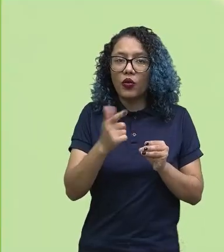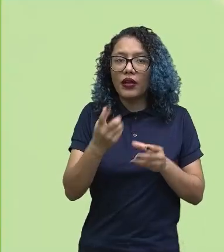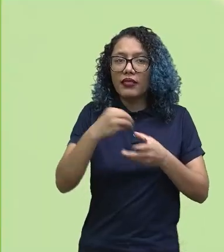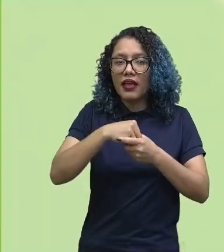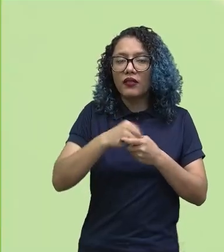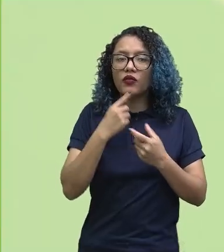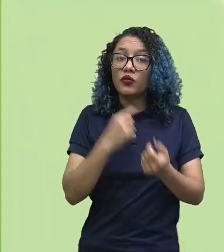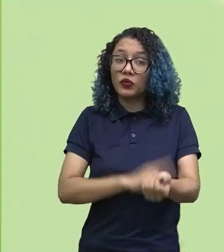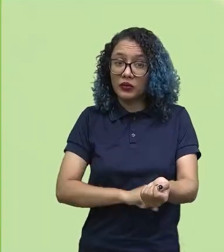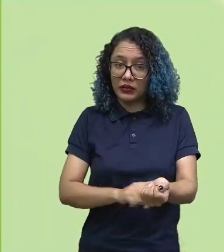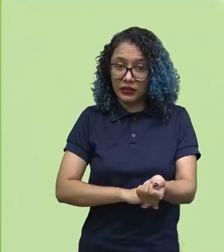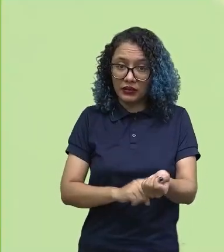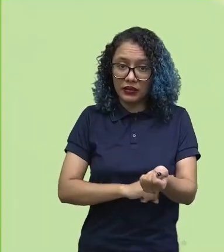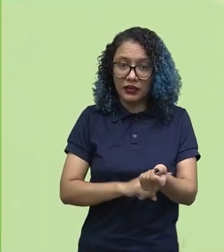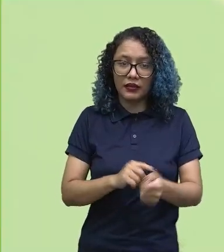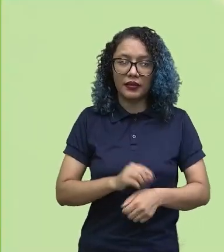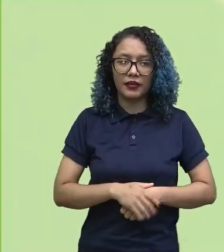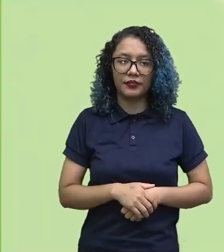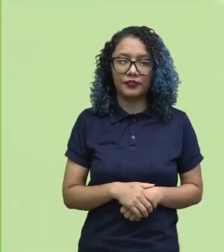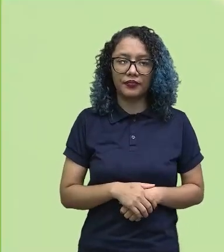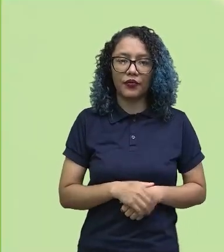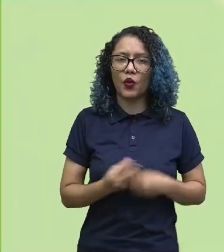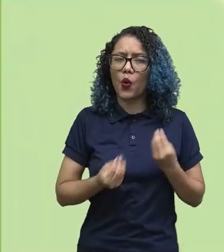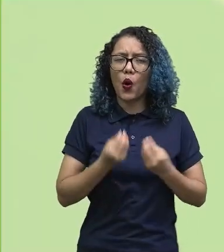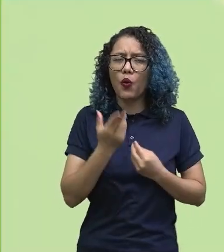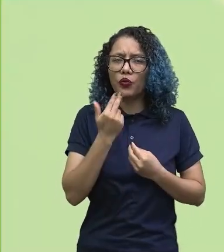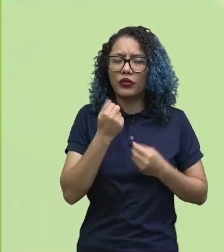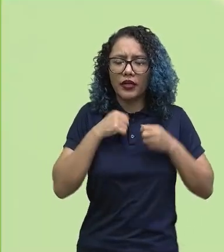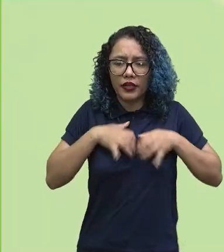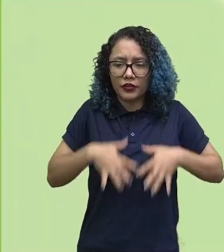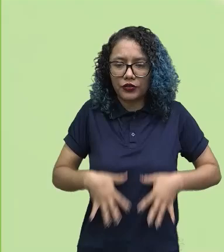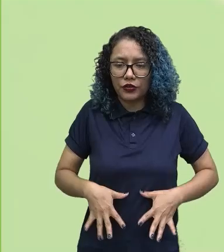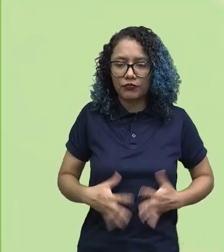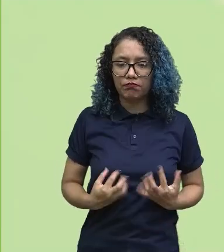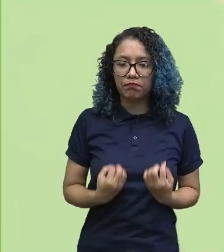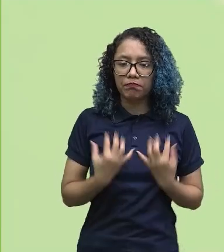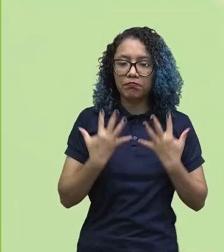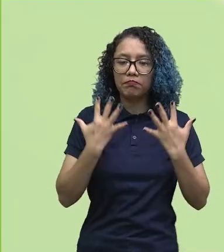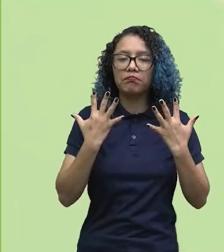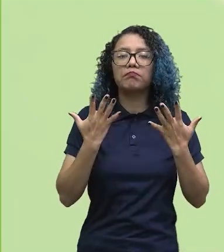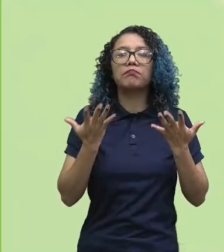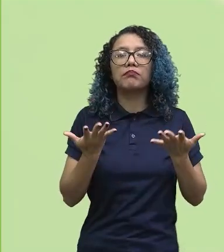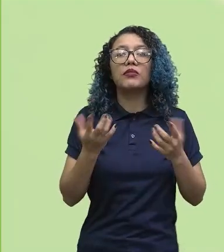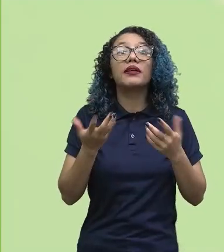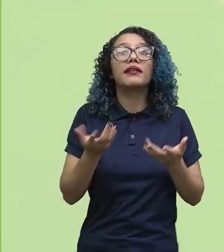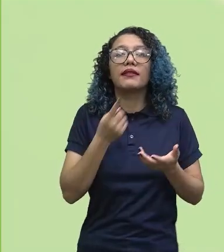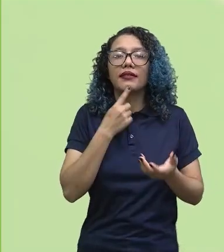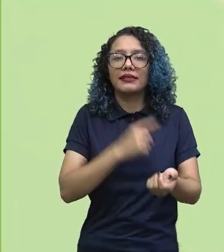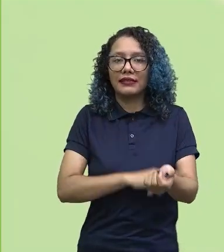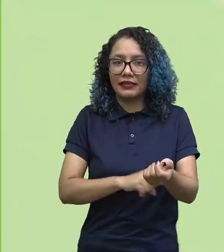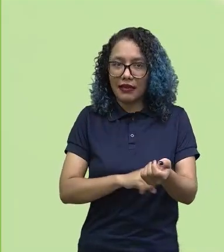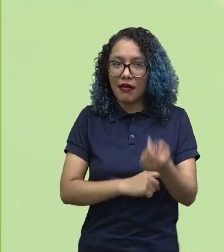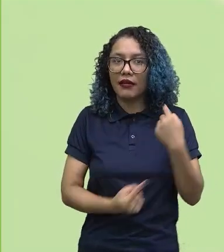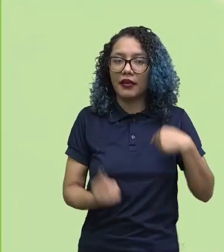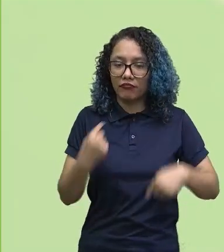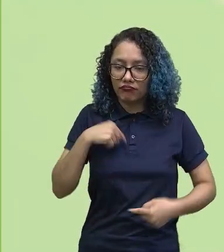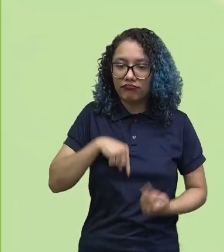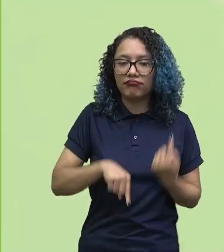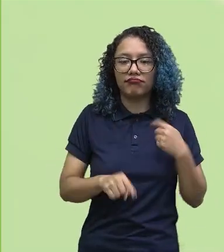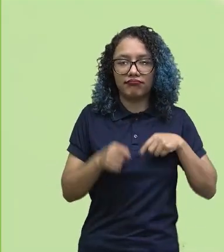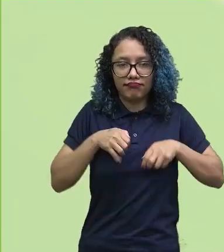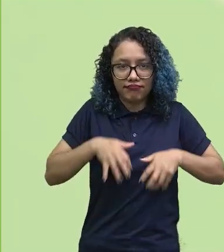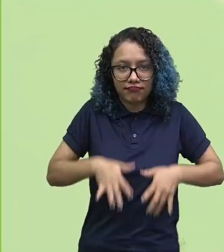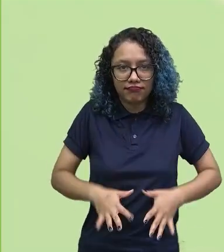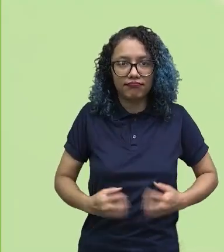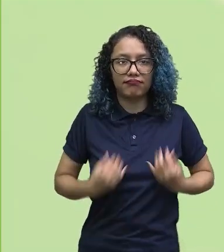circulação aí, levando esses nutrientes para as partes do nosso corpo, é justamente o sangue, certo? Como a gente pôde observar.